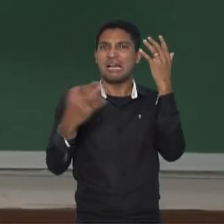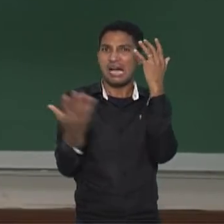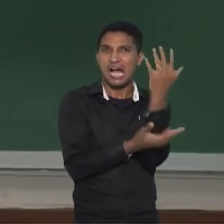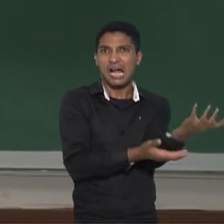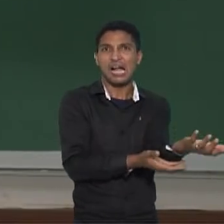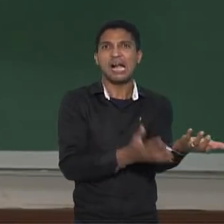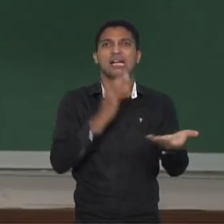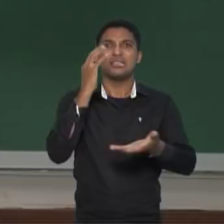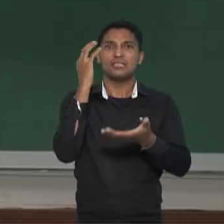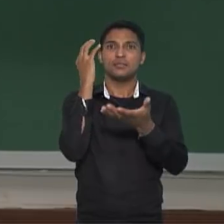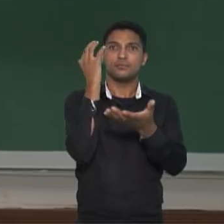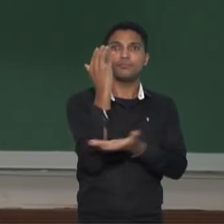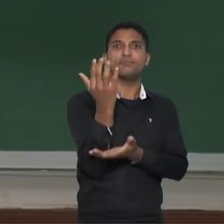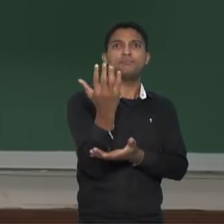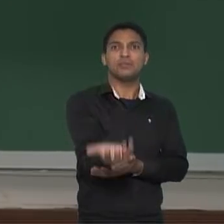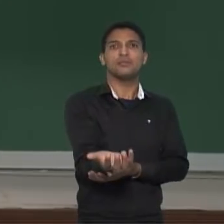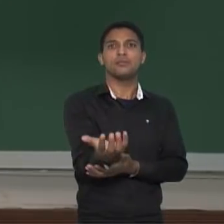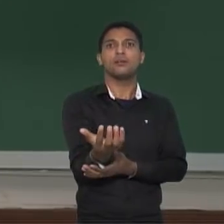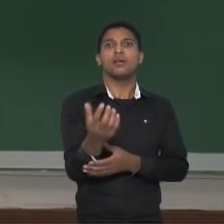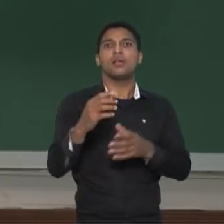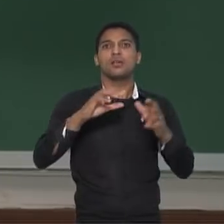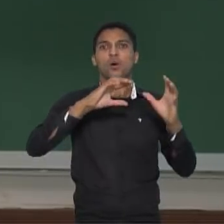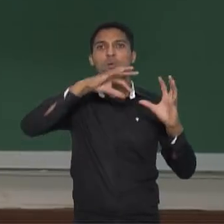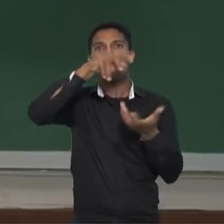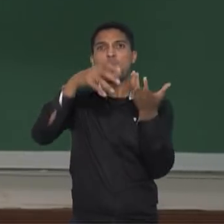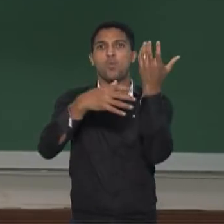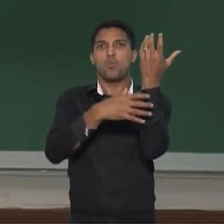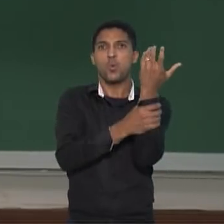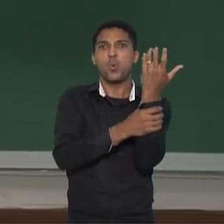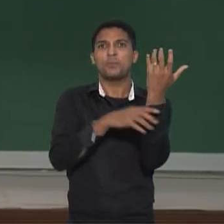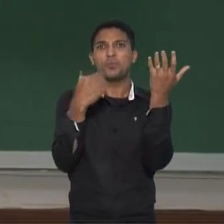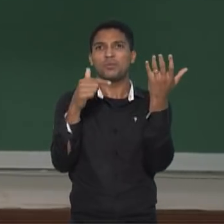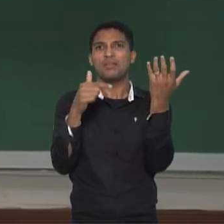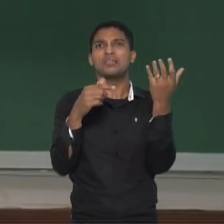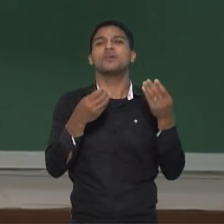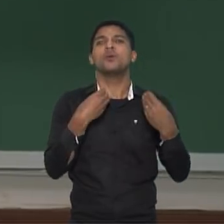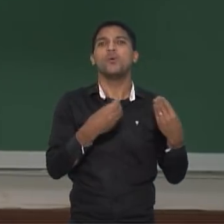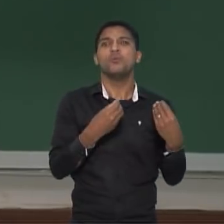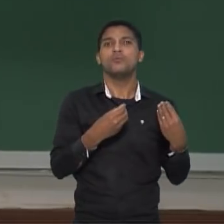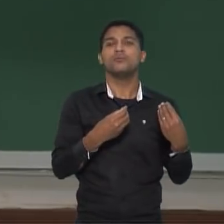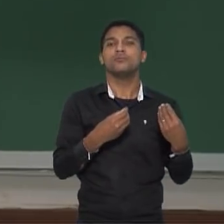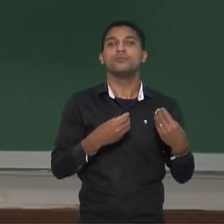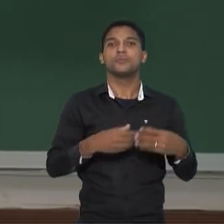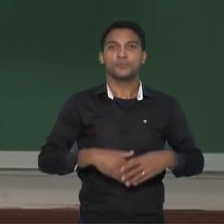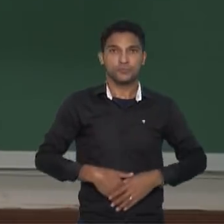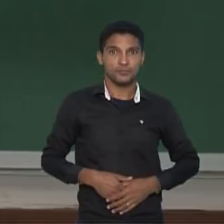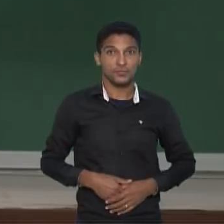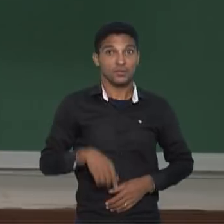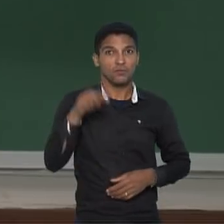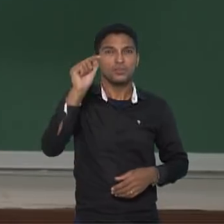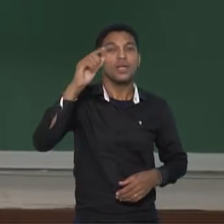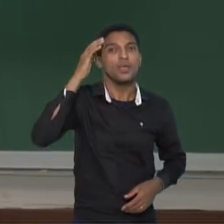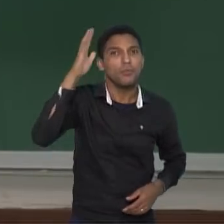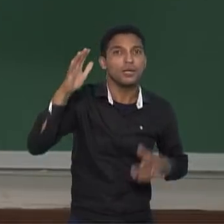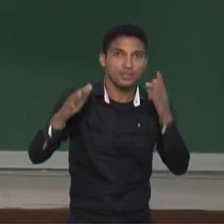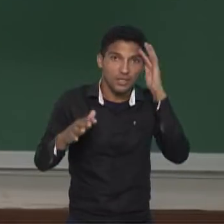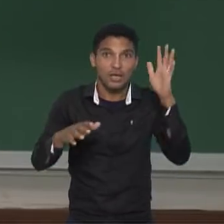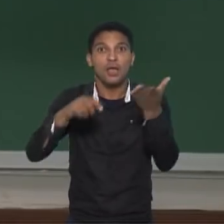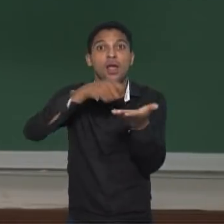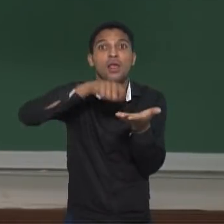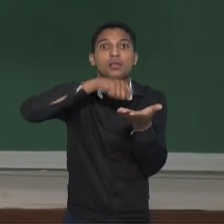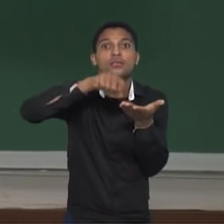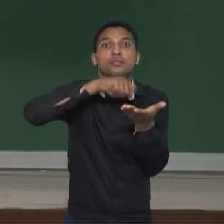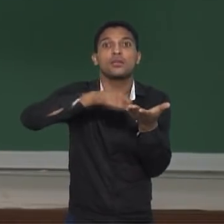por diversas outras disciplinas, né, da sustentabilidade. Então, o que vocês imaginam